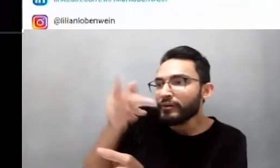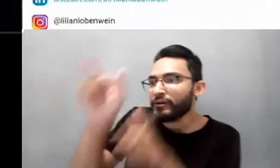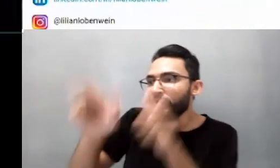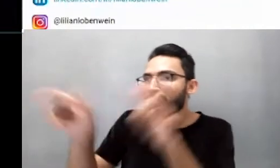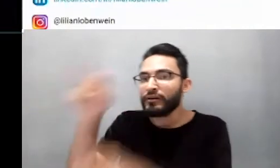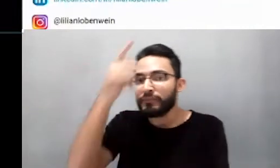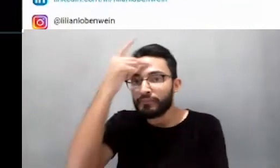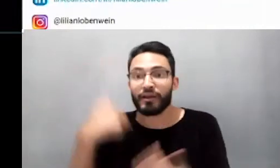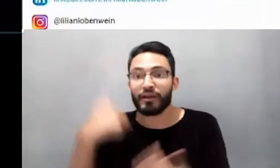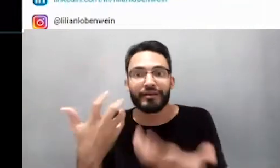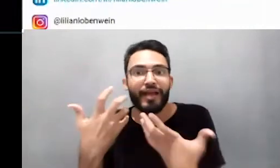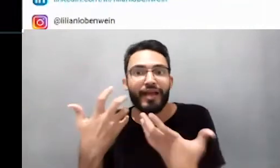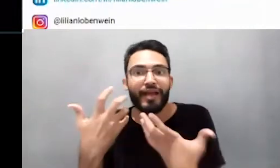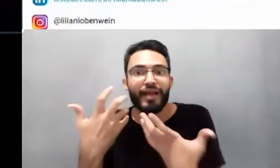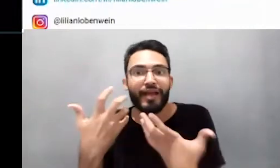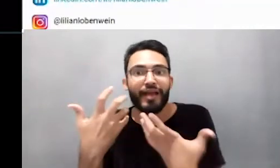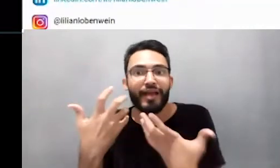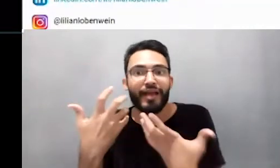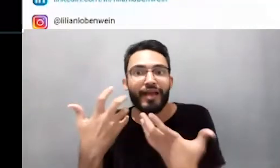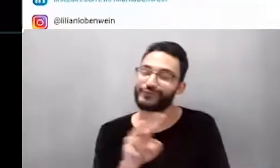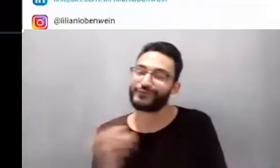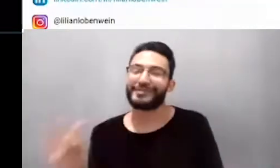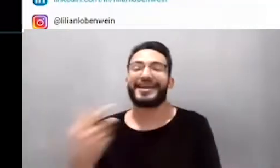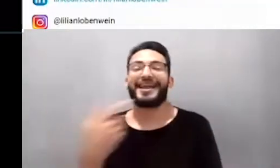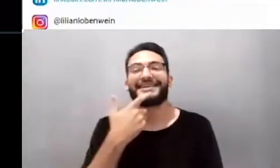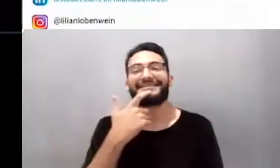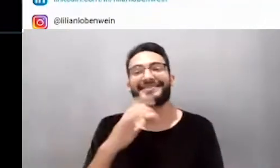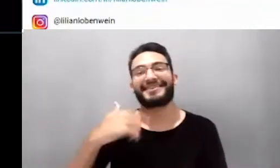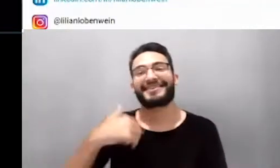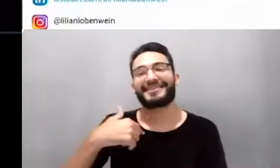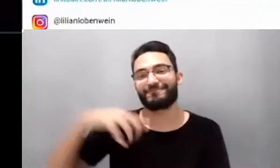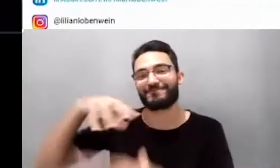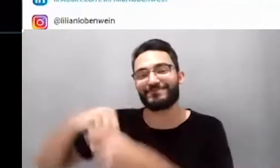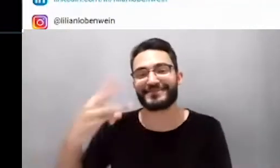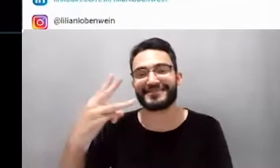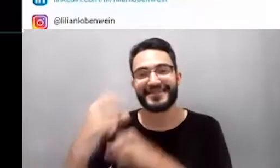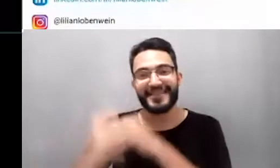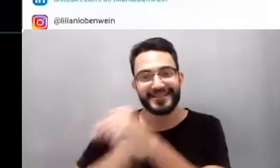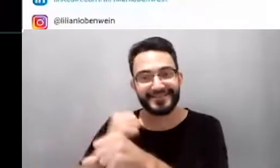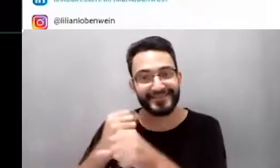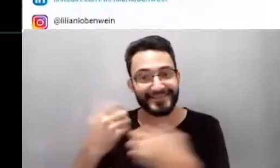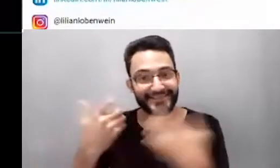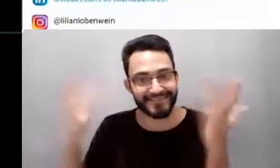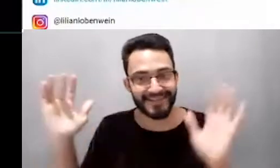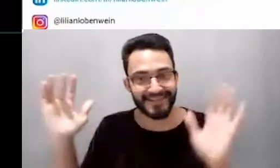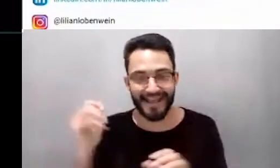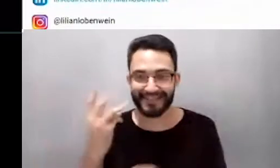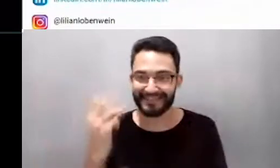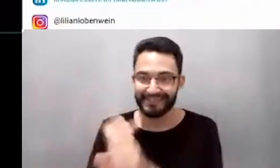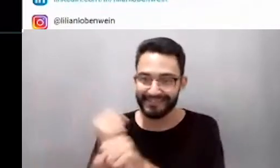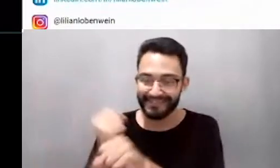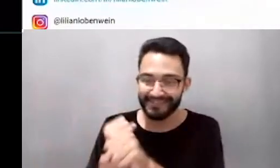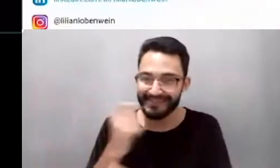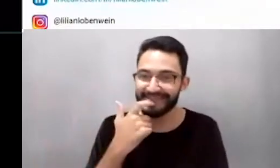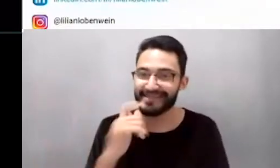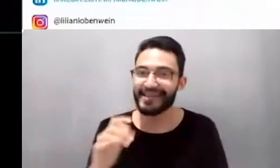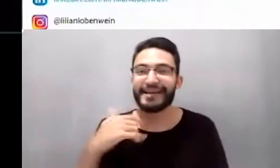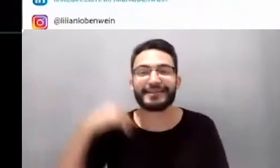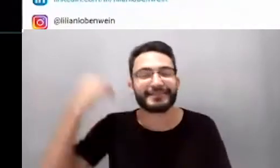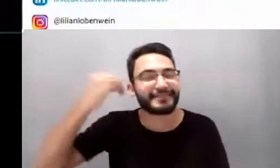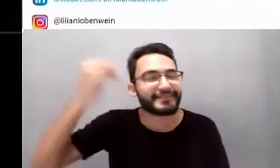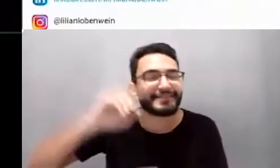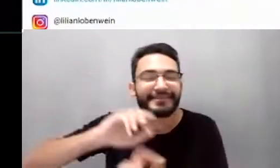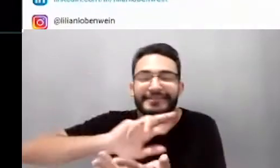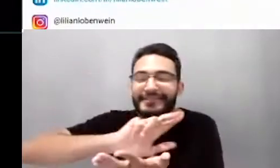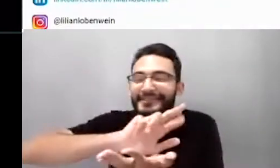aí eu fiz essa transição e hoje eu estou aqui na C&T, estou fazendo 3 anos de C&T, já vivi diferentes experiências,